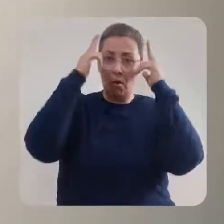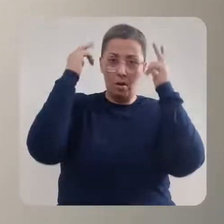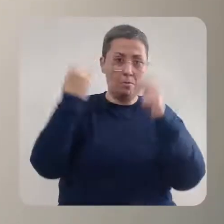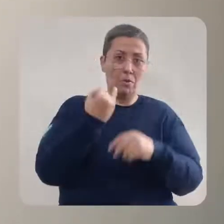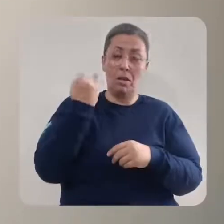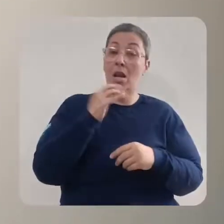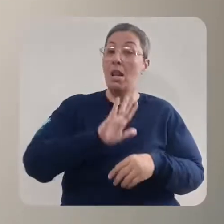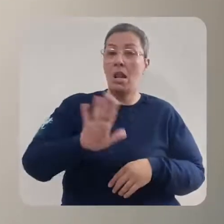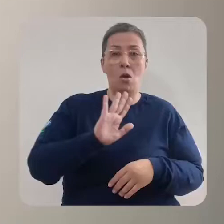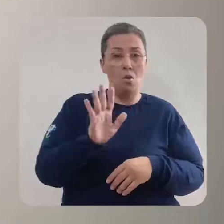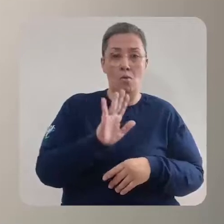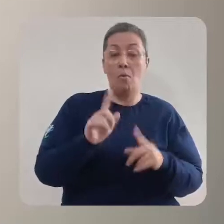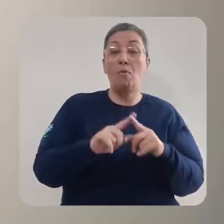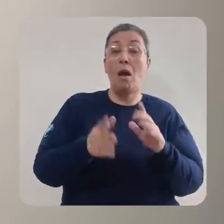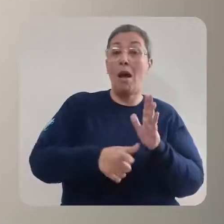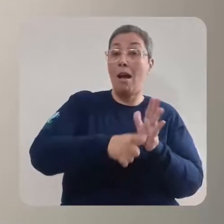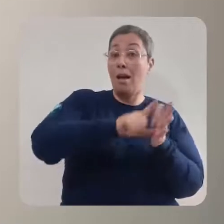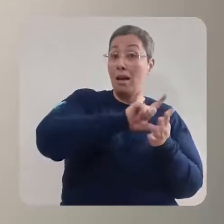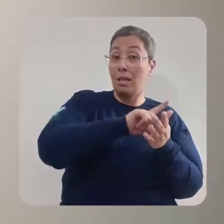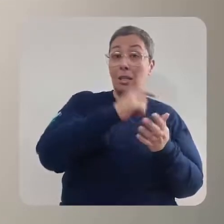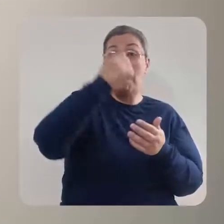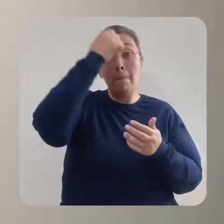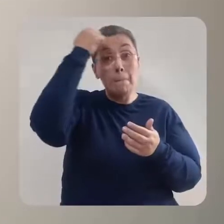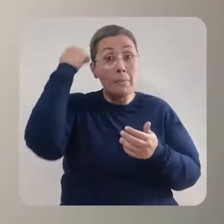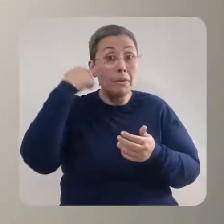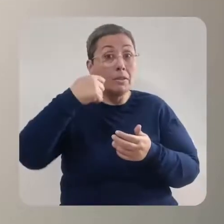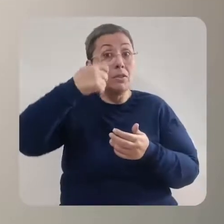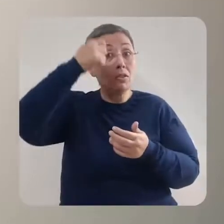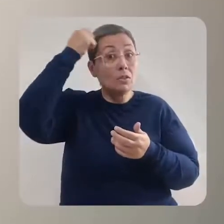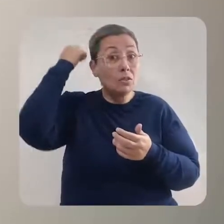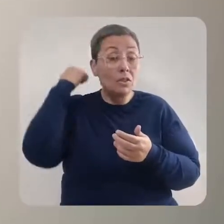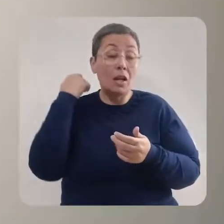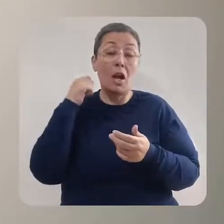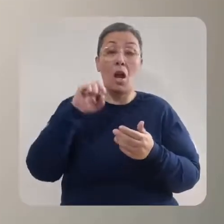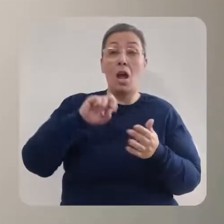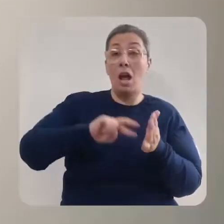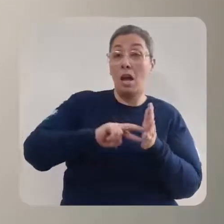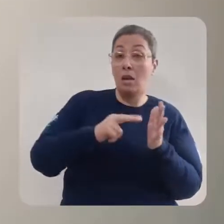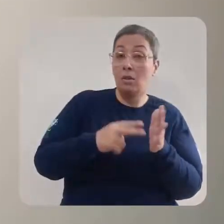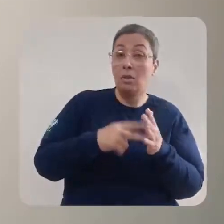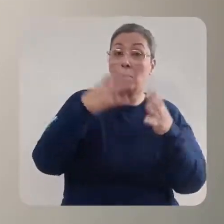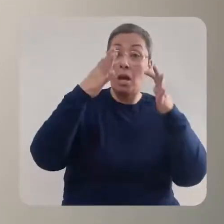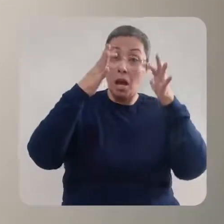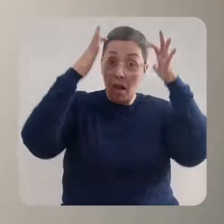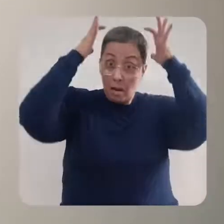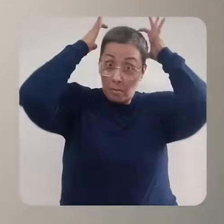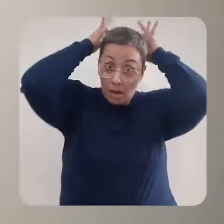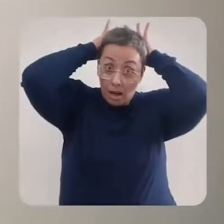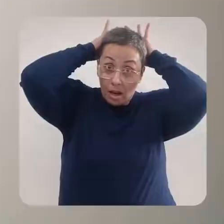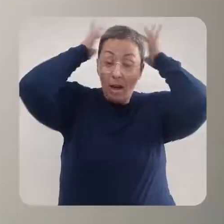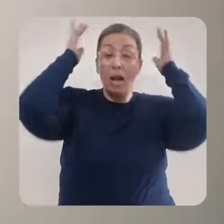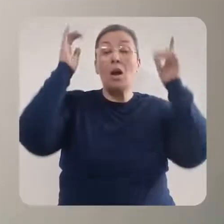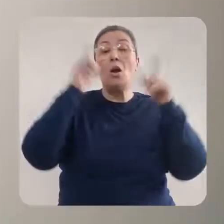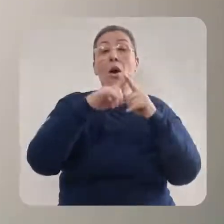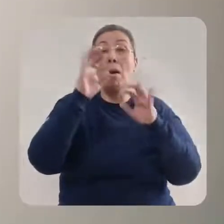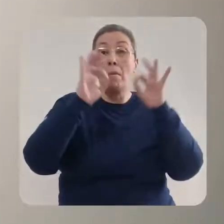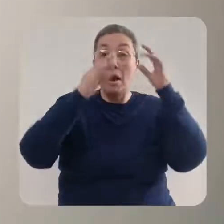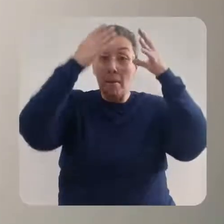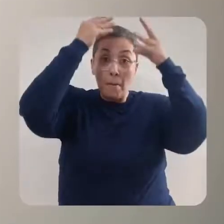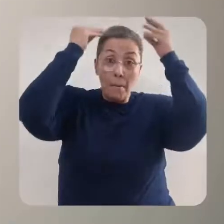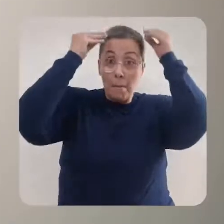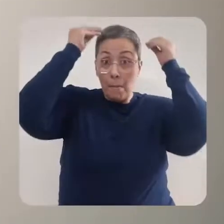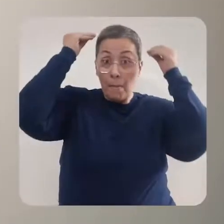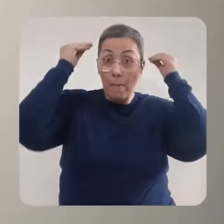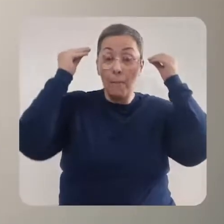cortar o cabelo. Não, eu vou antes, né? Pentear o cabelo, ou seja, amarrar o cabelo, arrumar